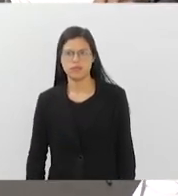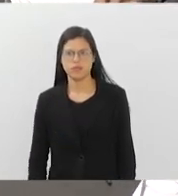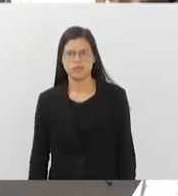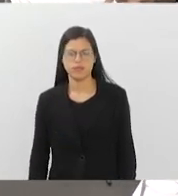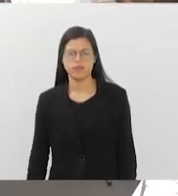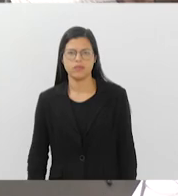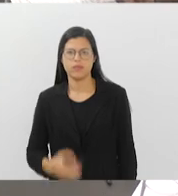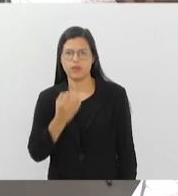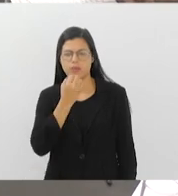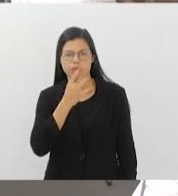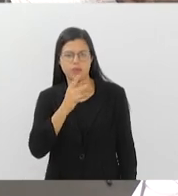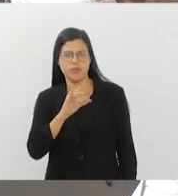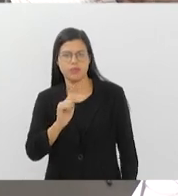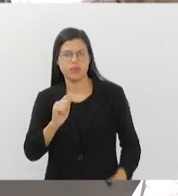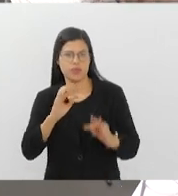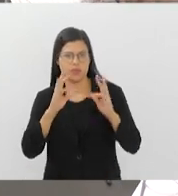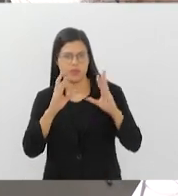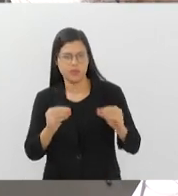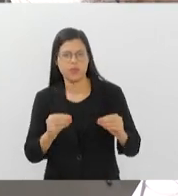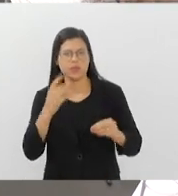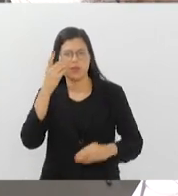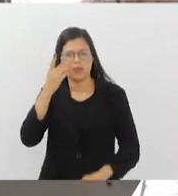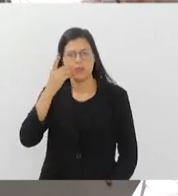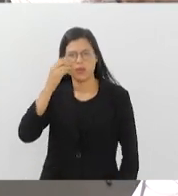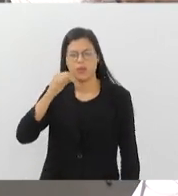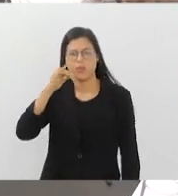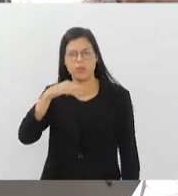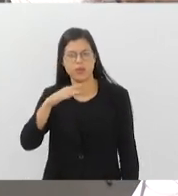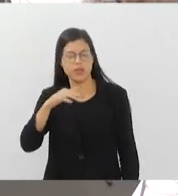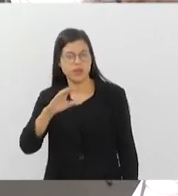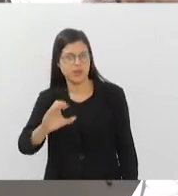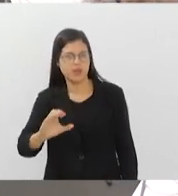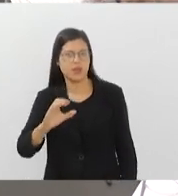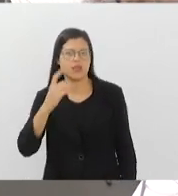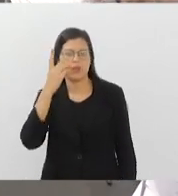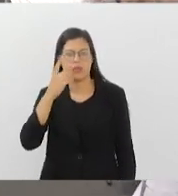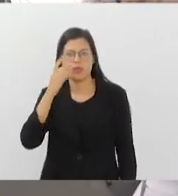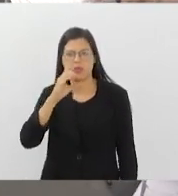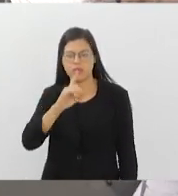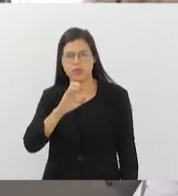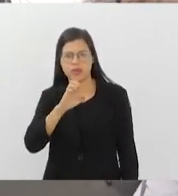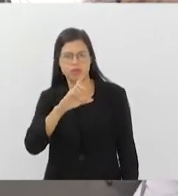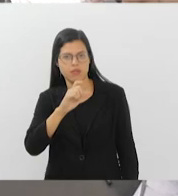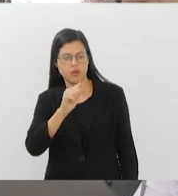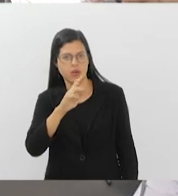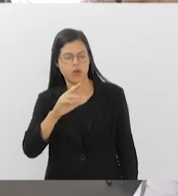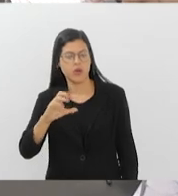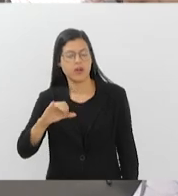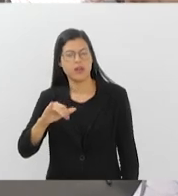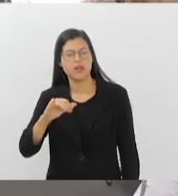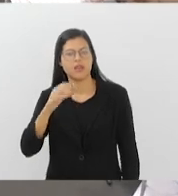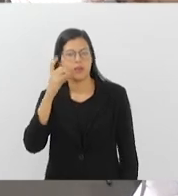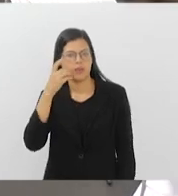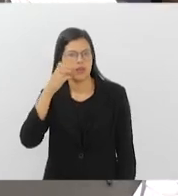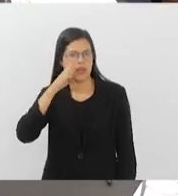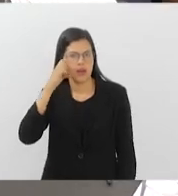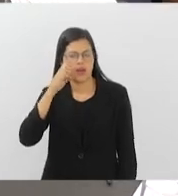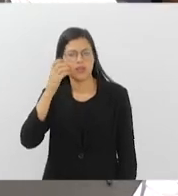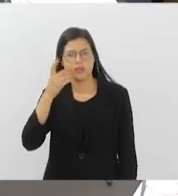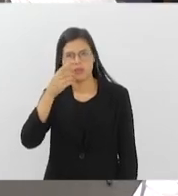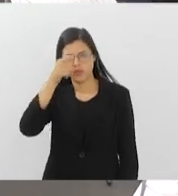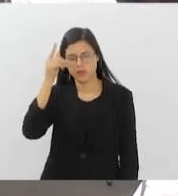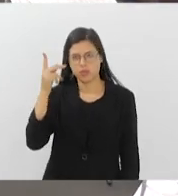Bom dia. Bom dia a todos. Bom dia, deputado Mink, deputado Delaroli, deputada Élica, deputado Luiz Paulo, deputado Carlinhos